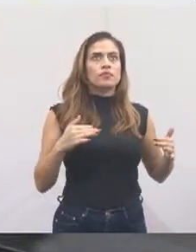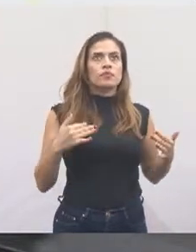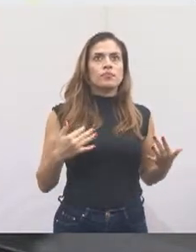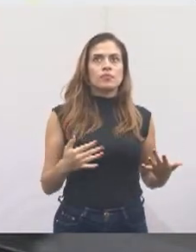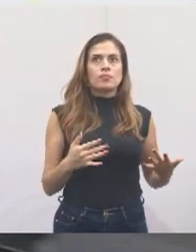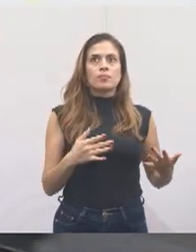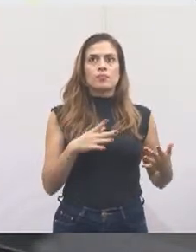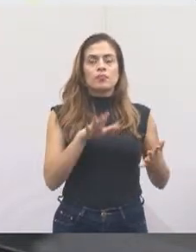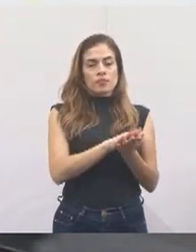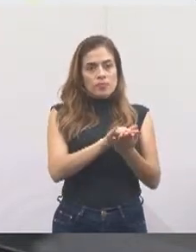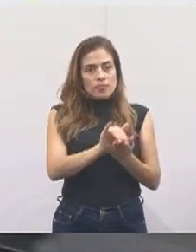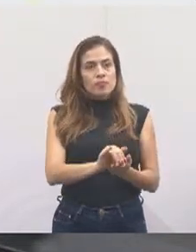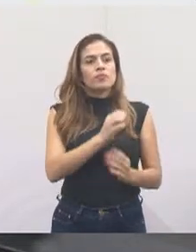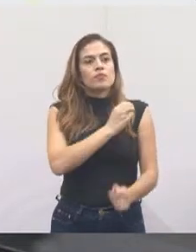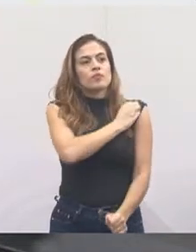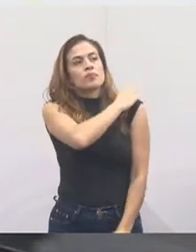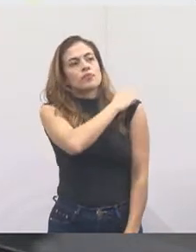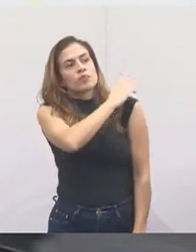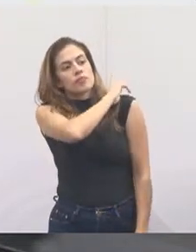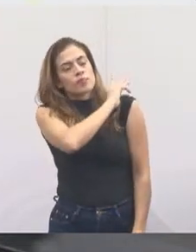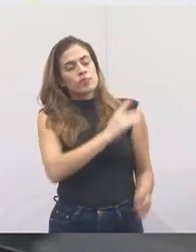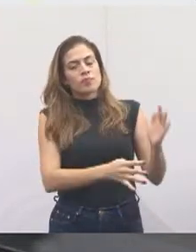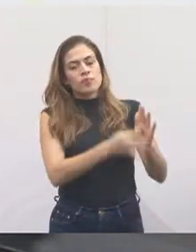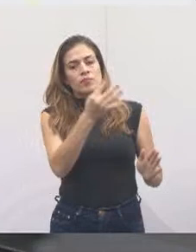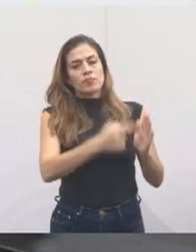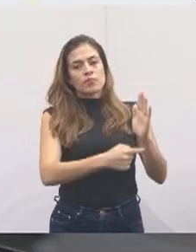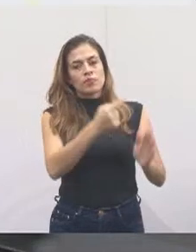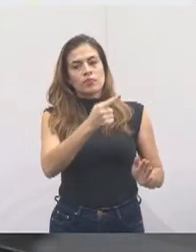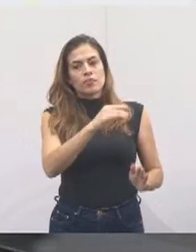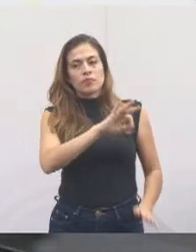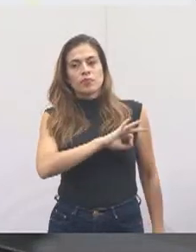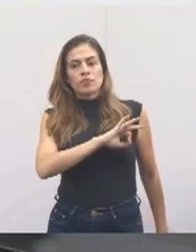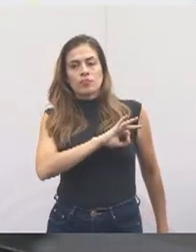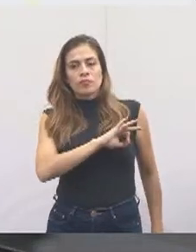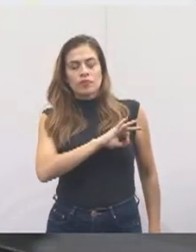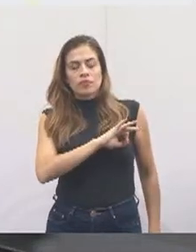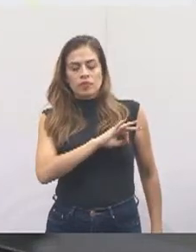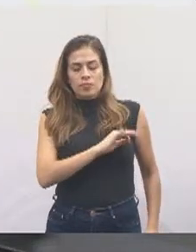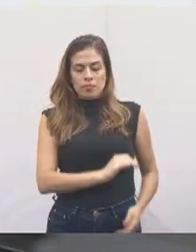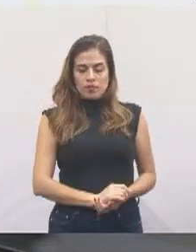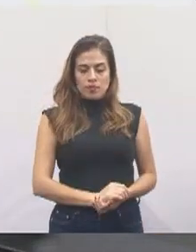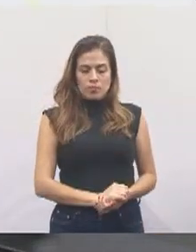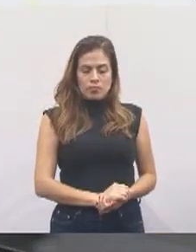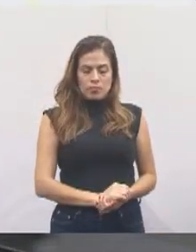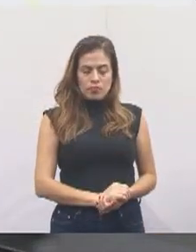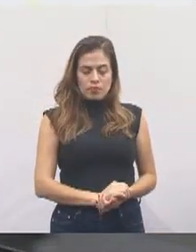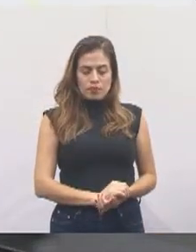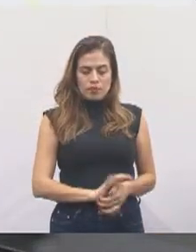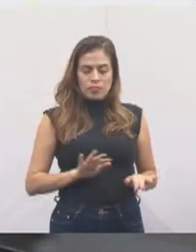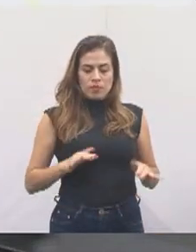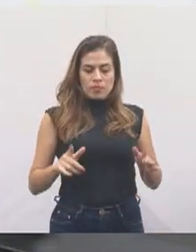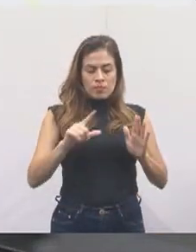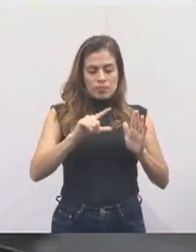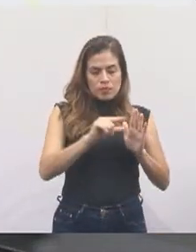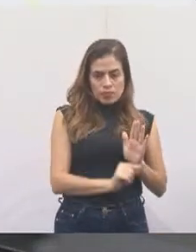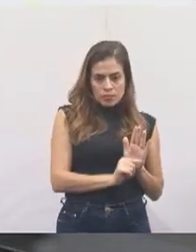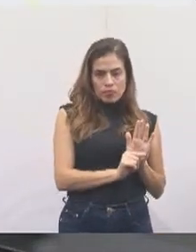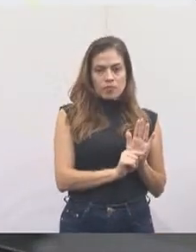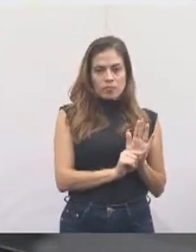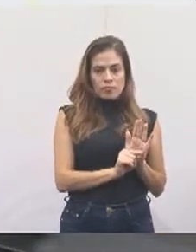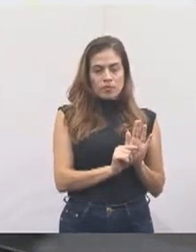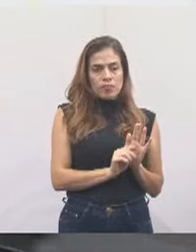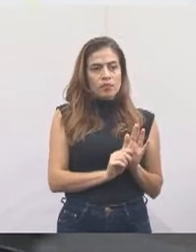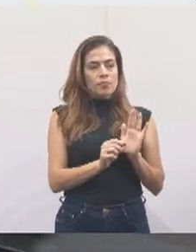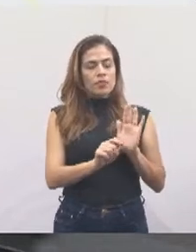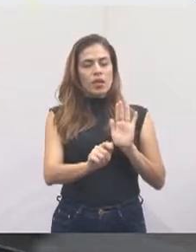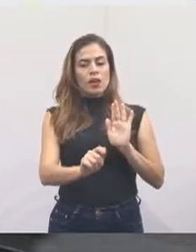com o coronel da 41º Batalhão de Polícia Militar do interior de São Paulo a fim de reduzir o índice de criminalidade